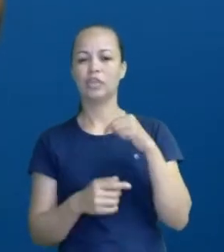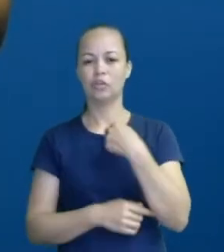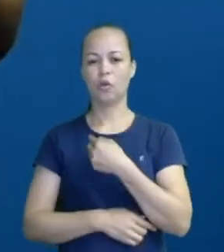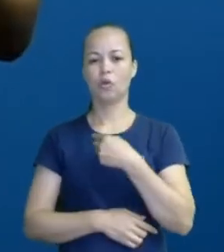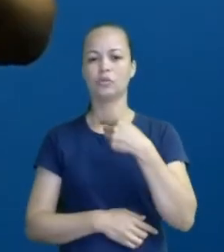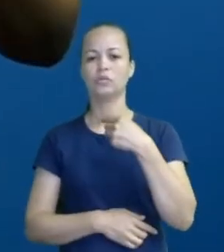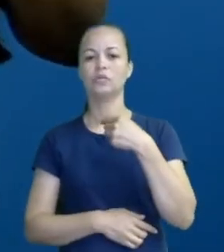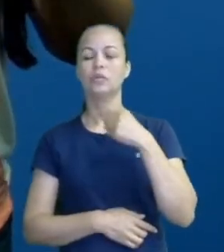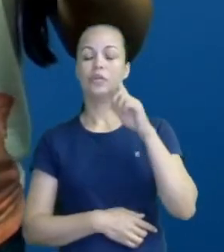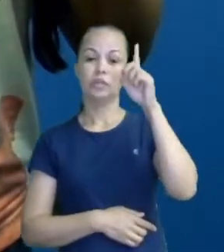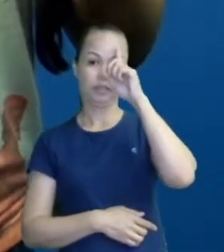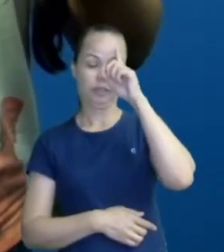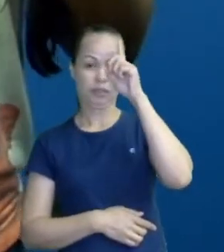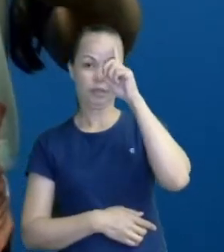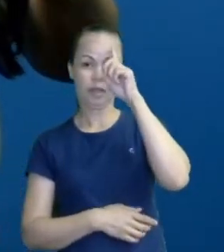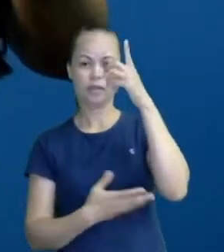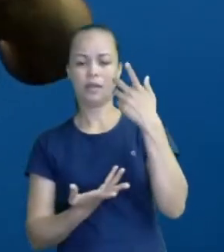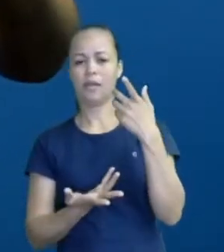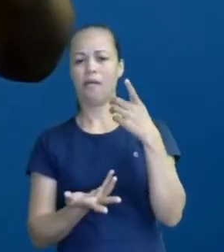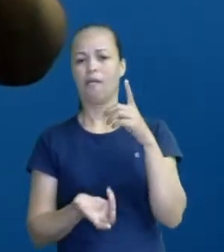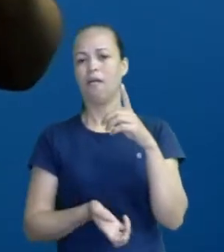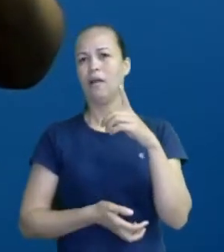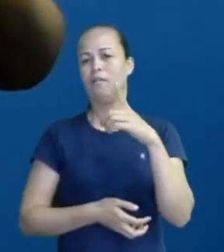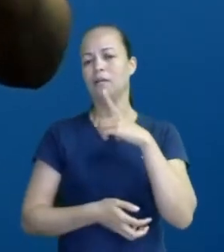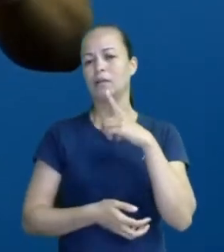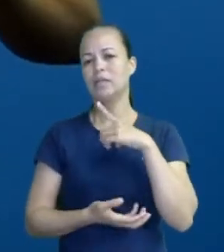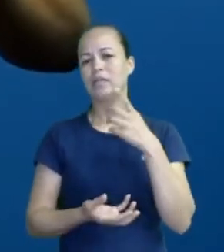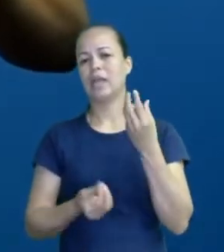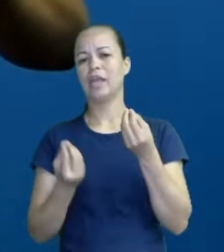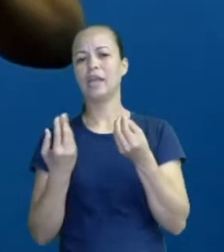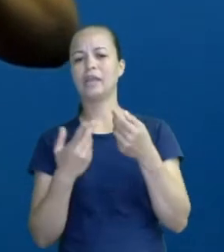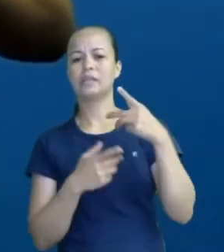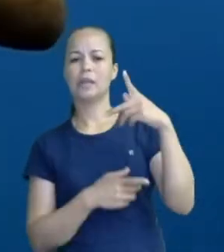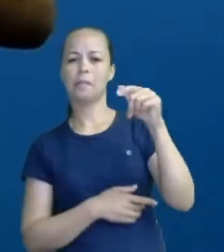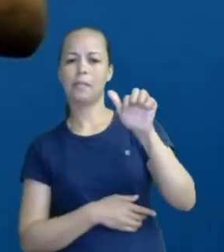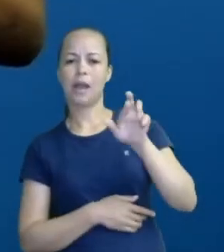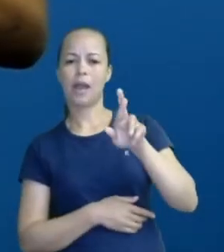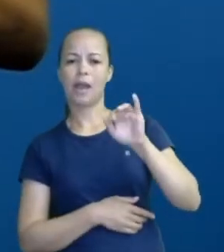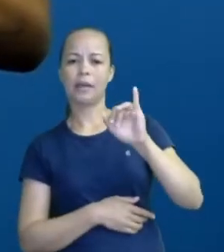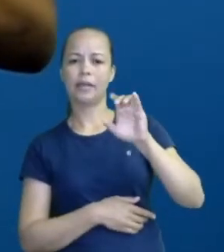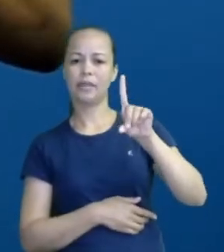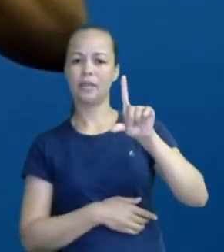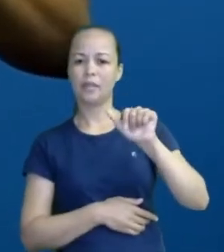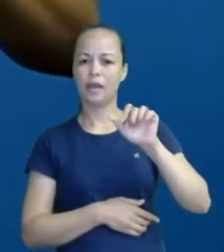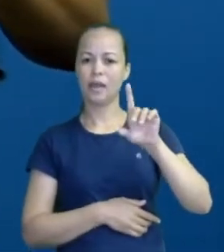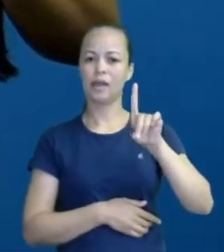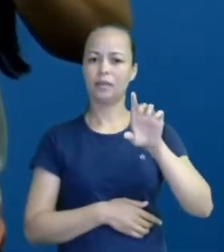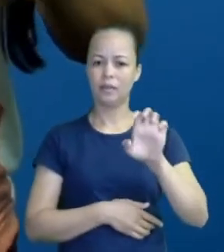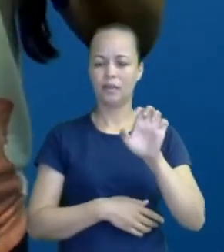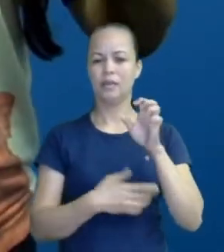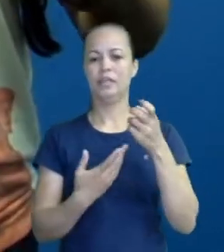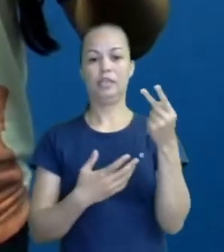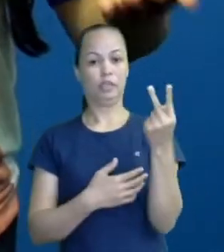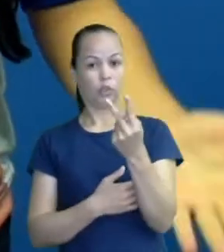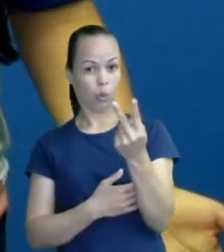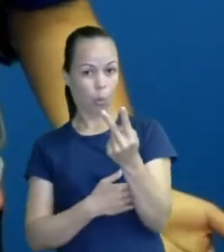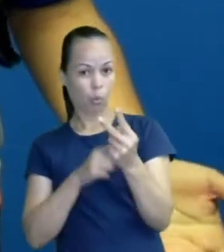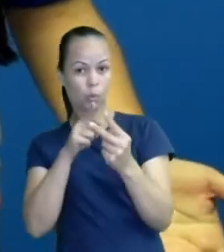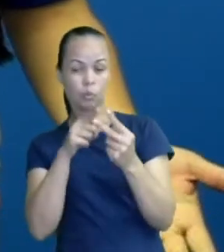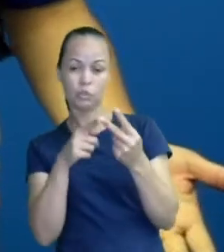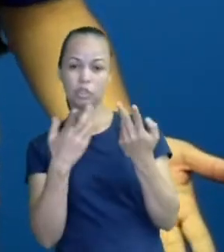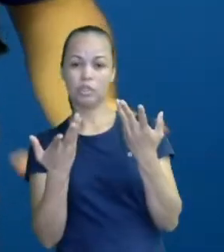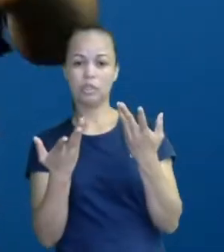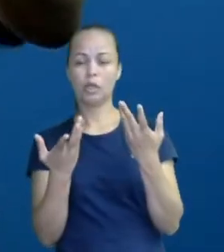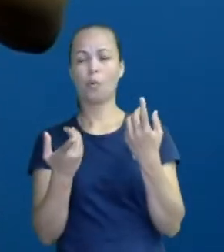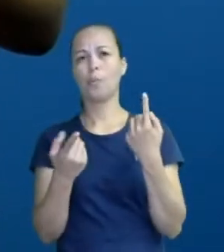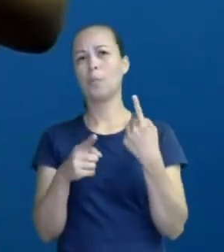dia a dia que tem essa paridade, os 2, tá certo? Então, por que